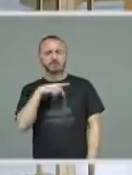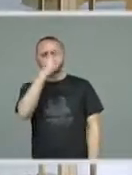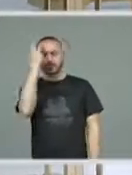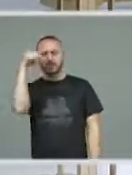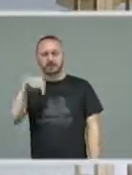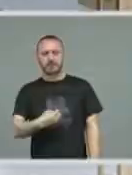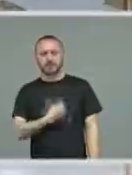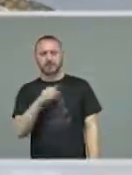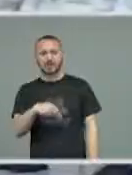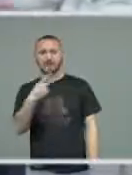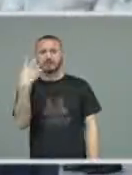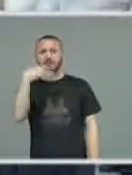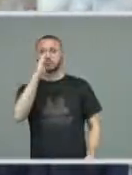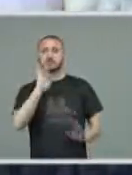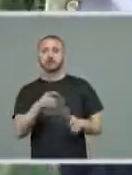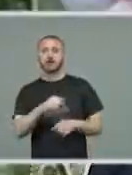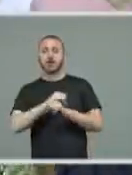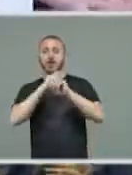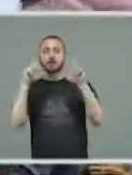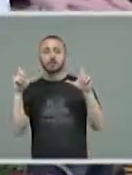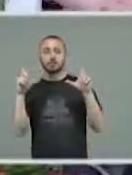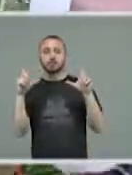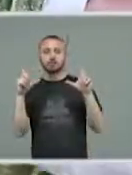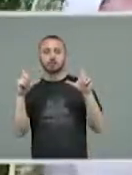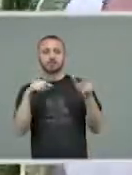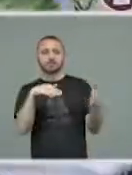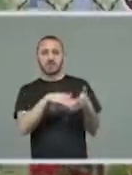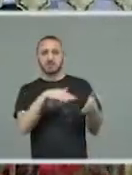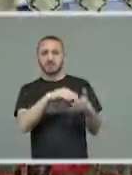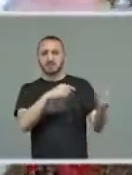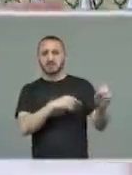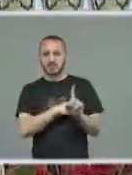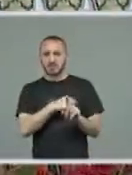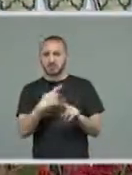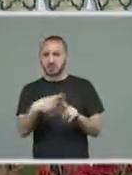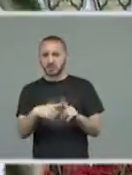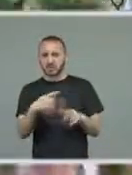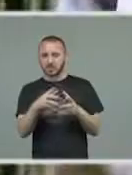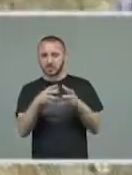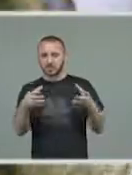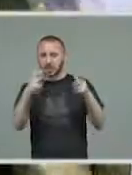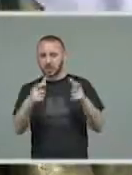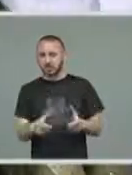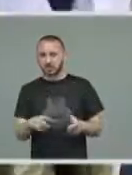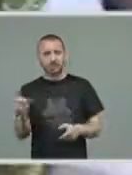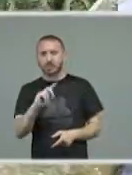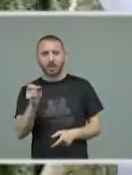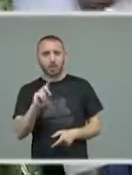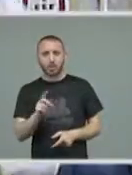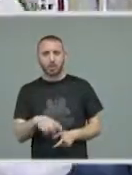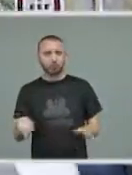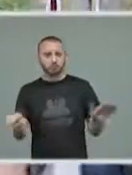72. Você não vem e não se limita a vir por causa de um banheiro. Você se sujeita, não é por causa de mim, é por causa